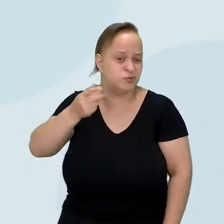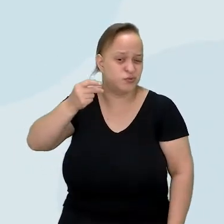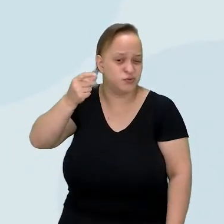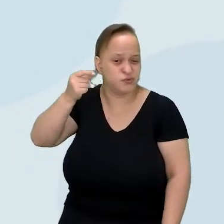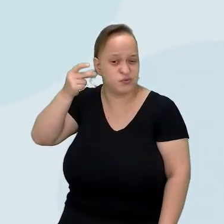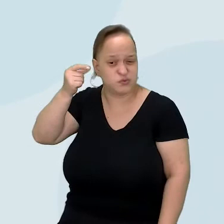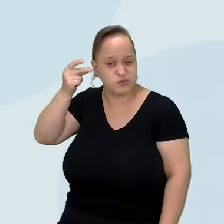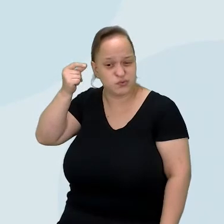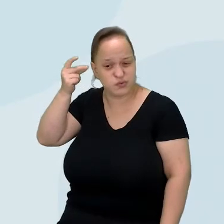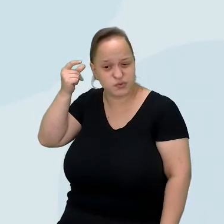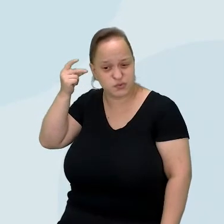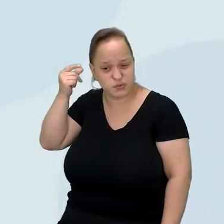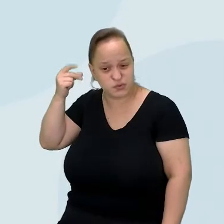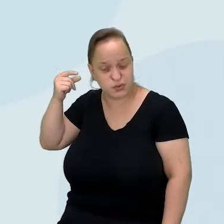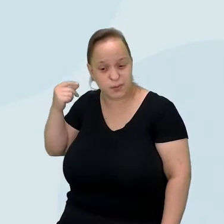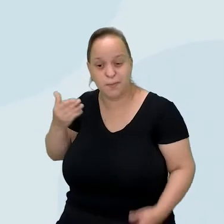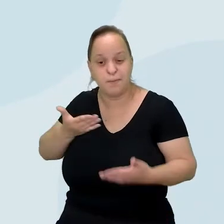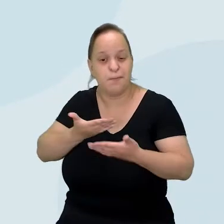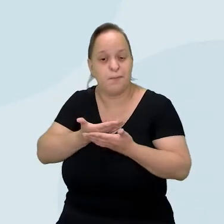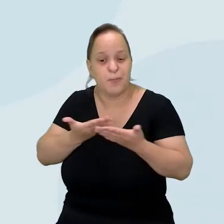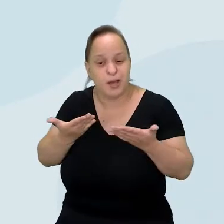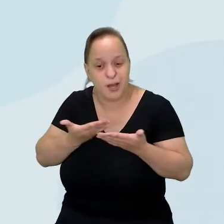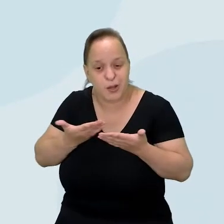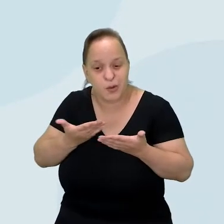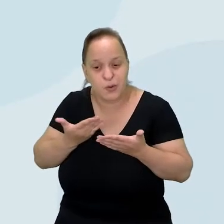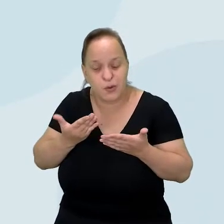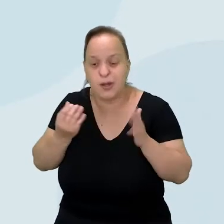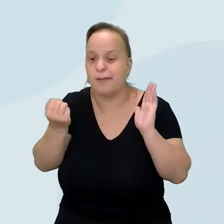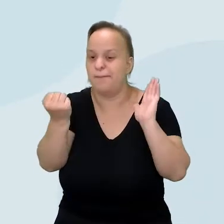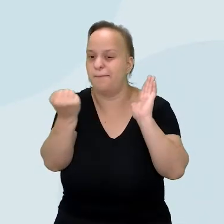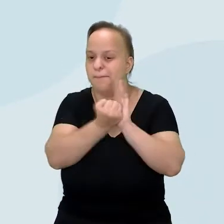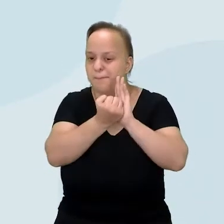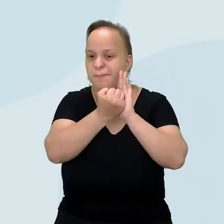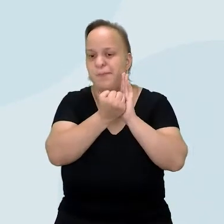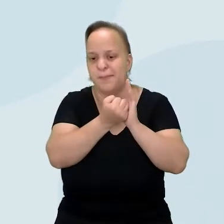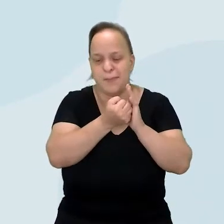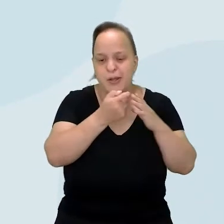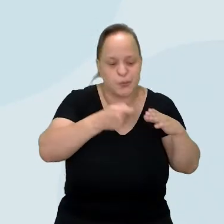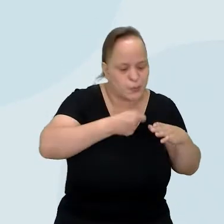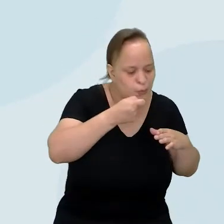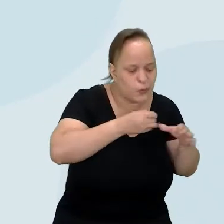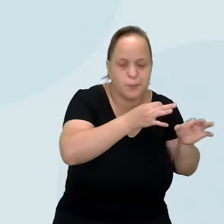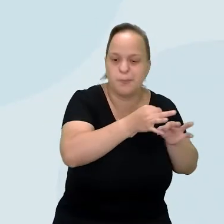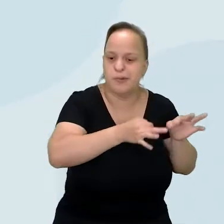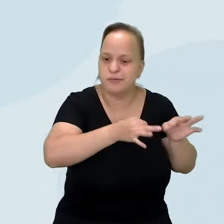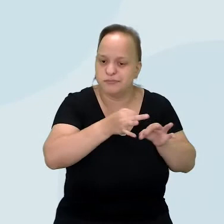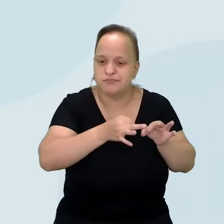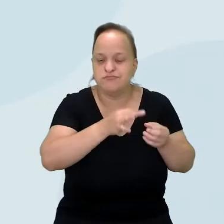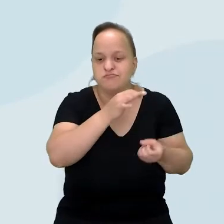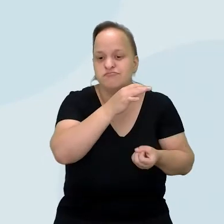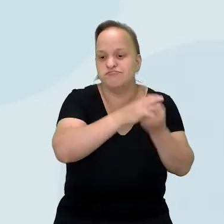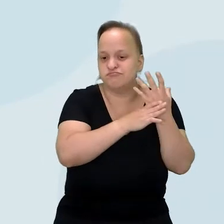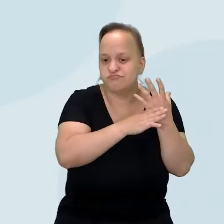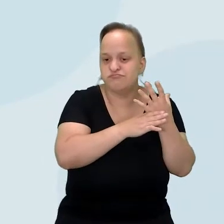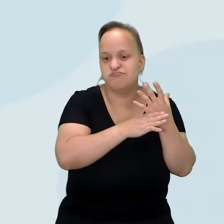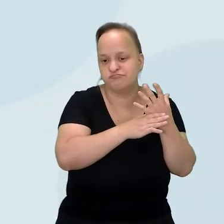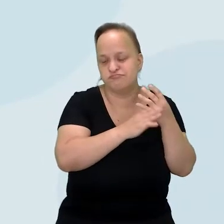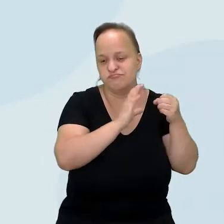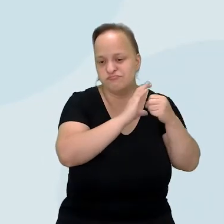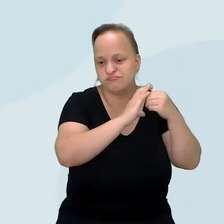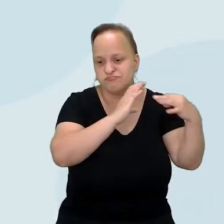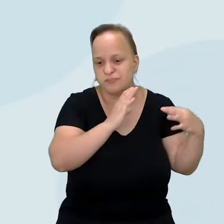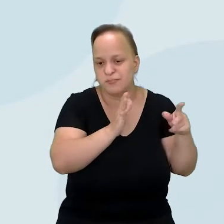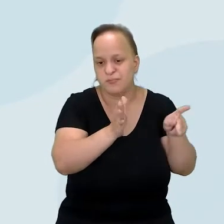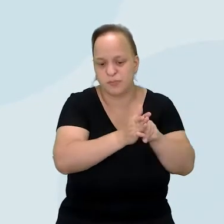antepassados e que se reflete nos espaços de preparos da refeição, que deu origem, então, às características da nossa cozinha,